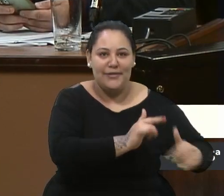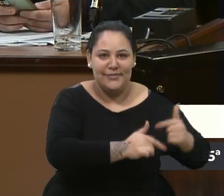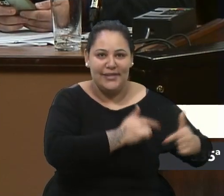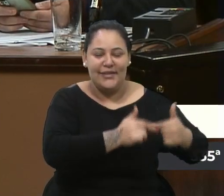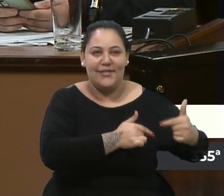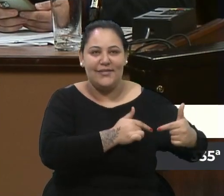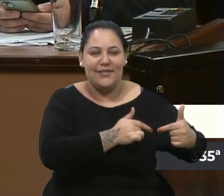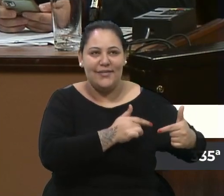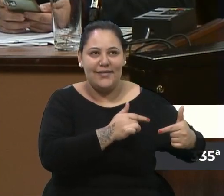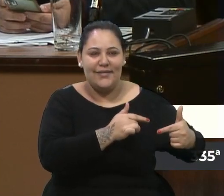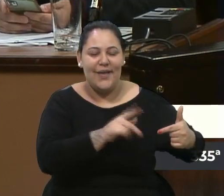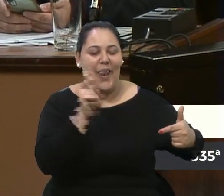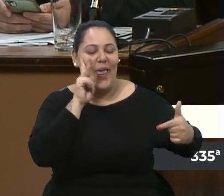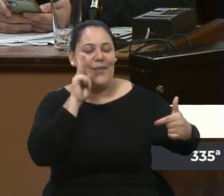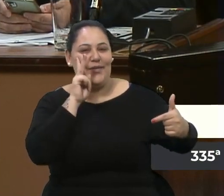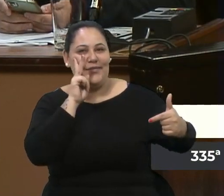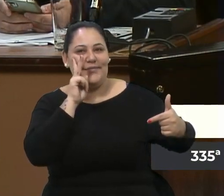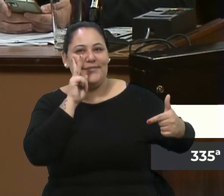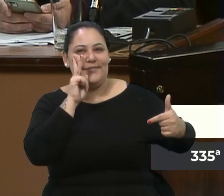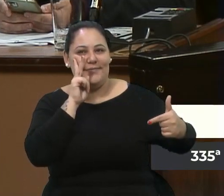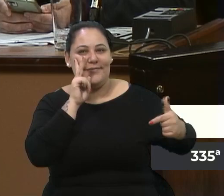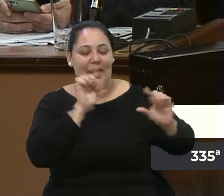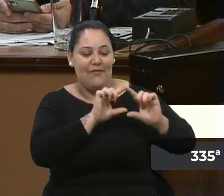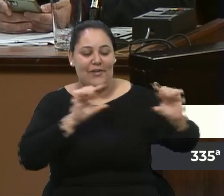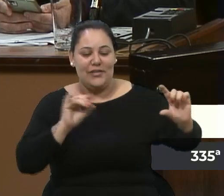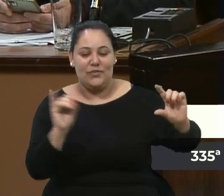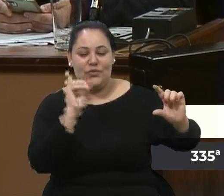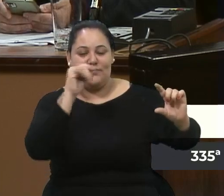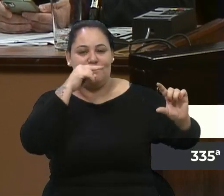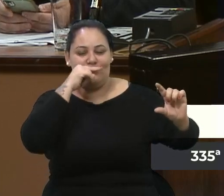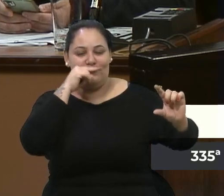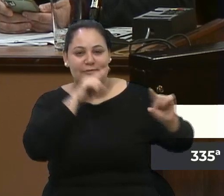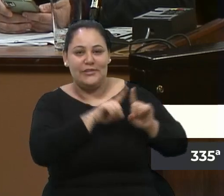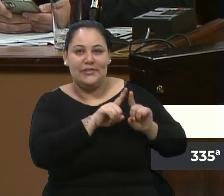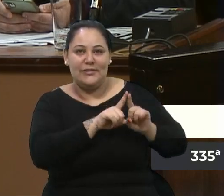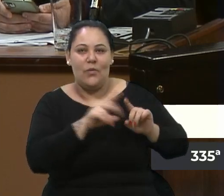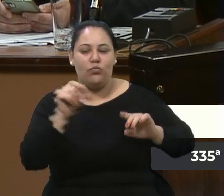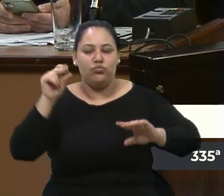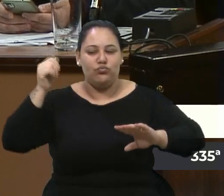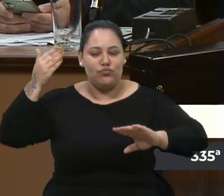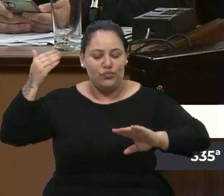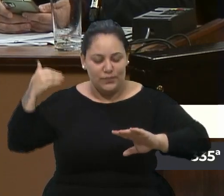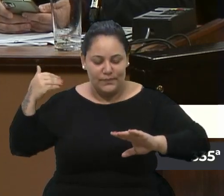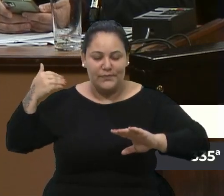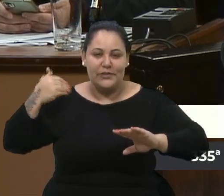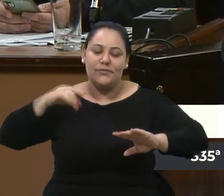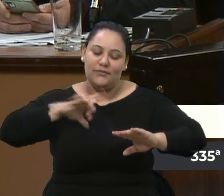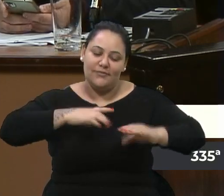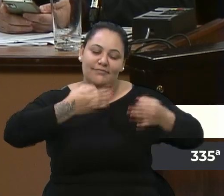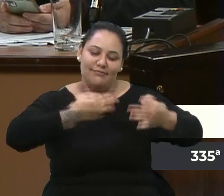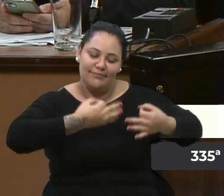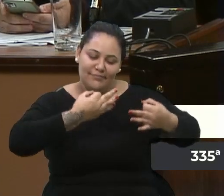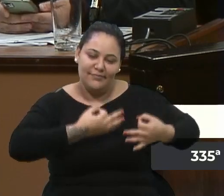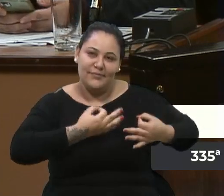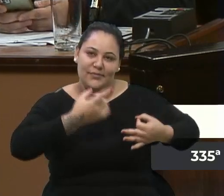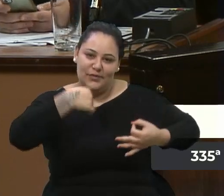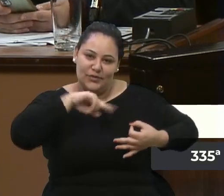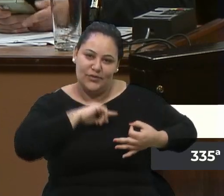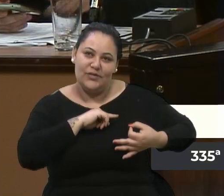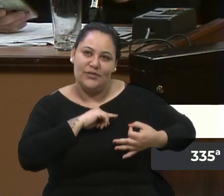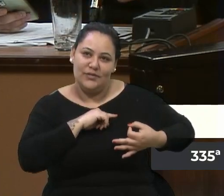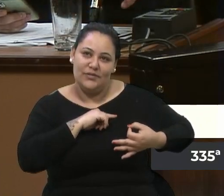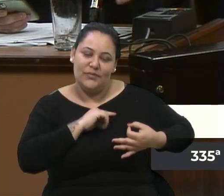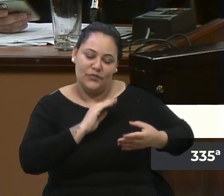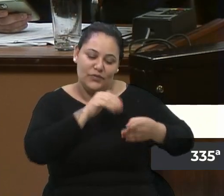frase veio do então prefeito José Ivo Sartori à época. Então, nada mais justo do que nós estarmos votando